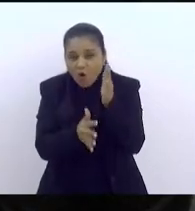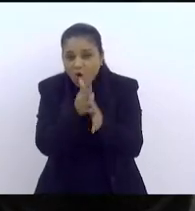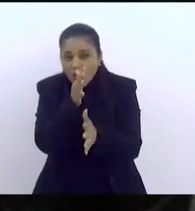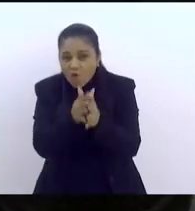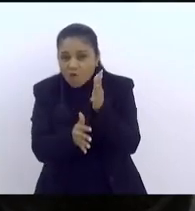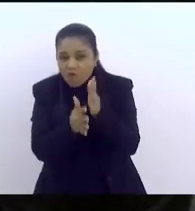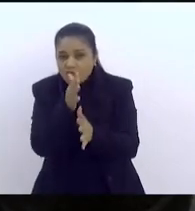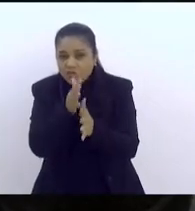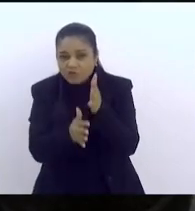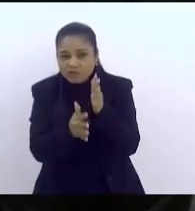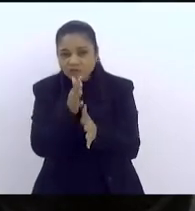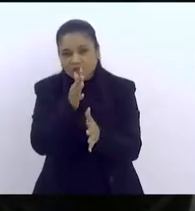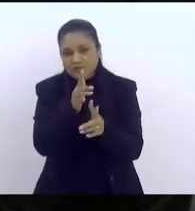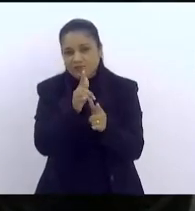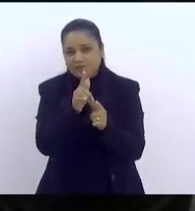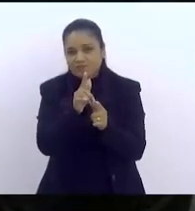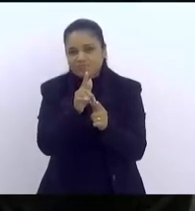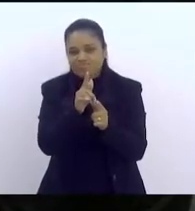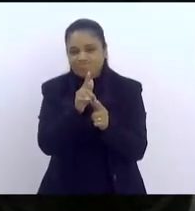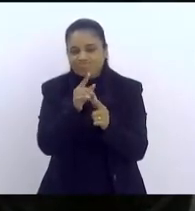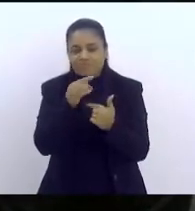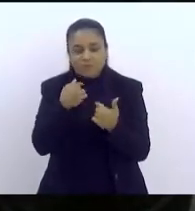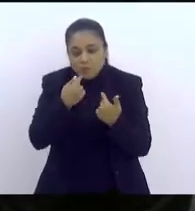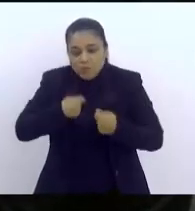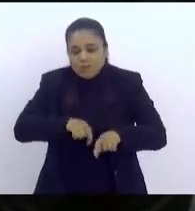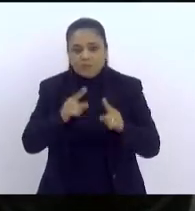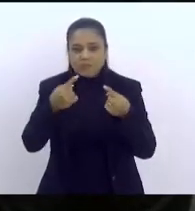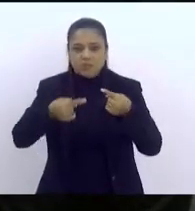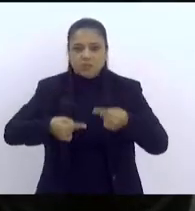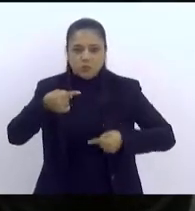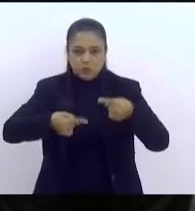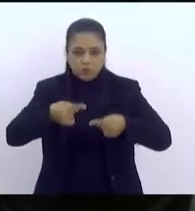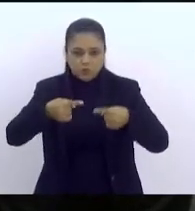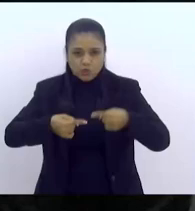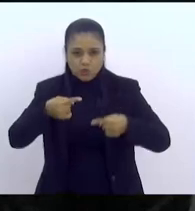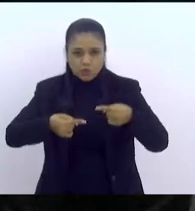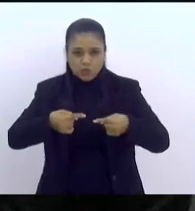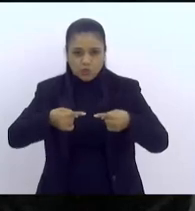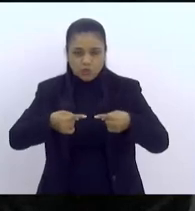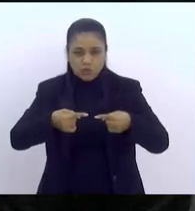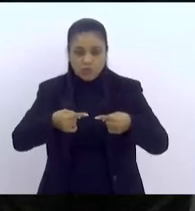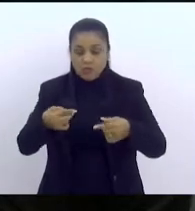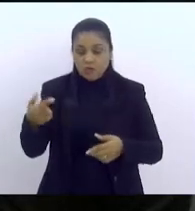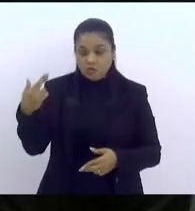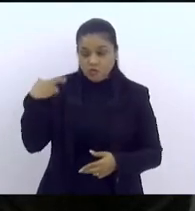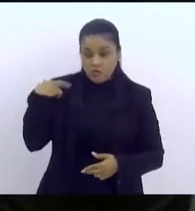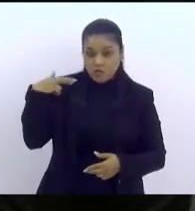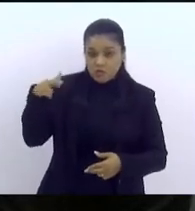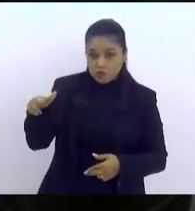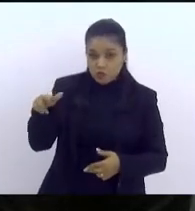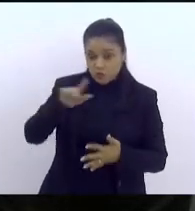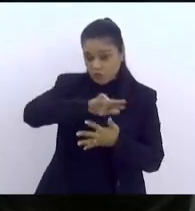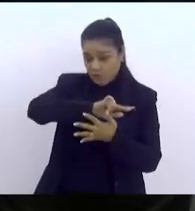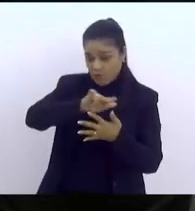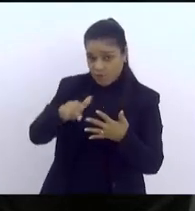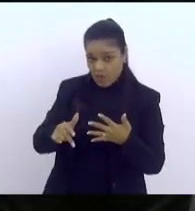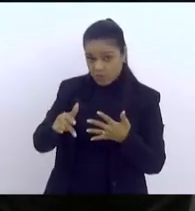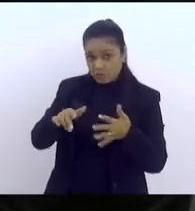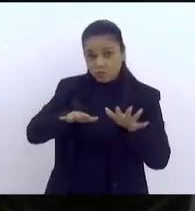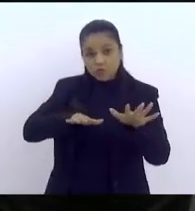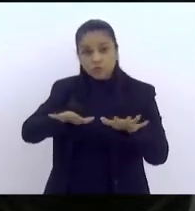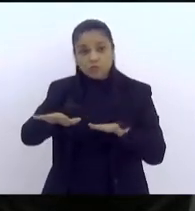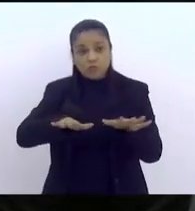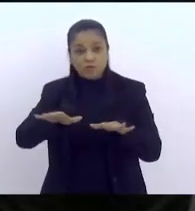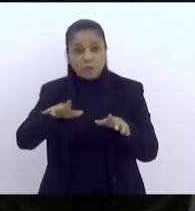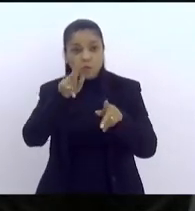fundo que a gente não discute, que é a confusão entre os religiosos e os movimentos